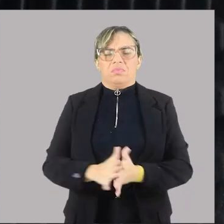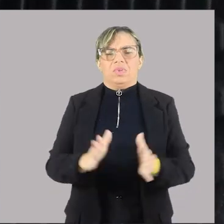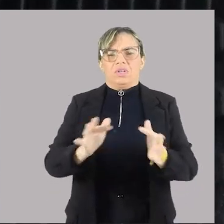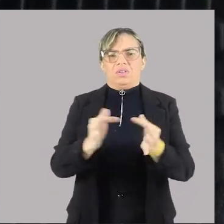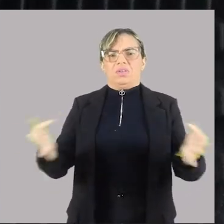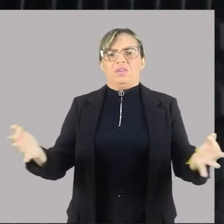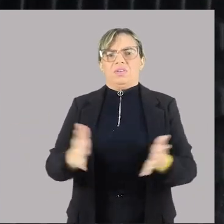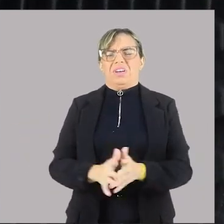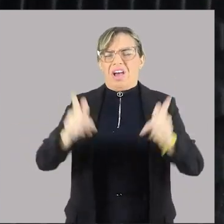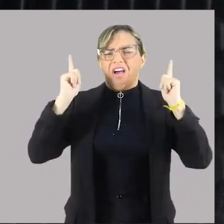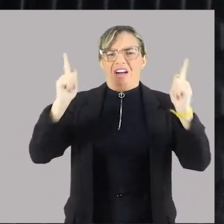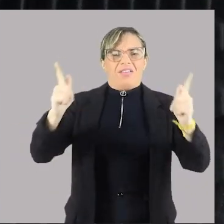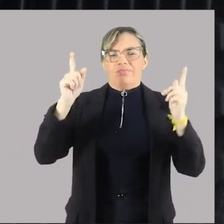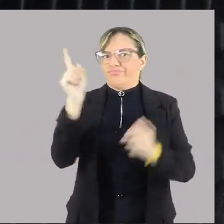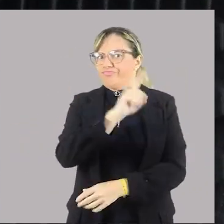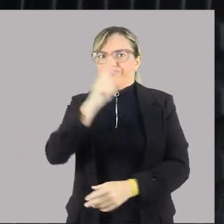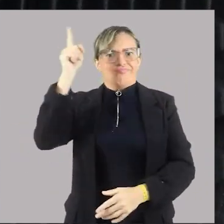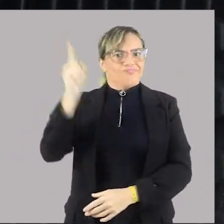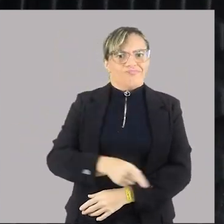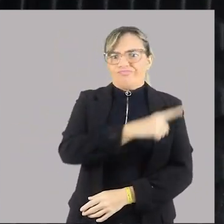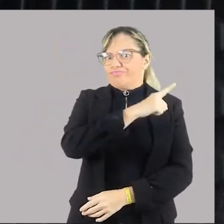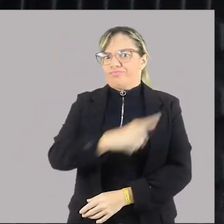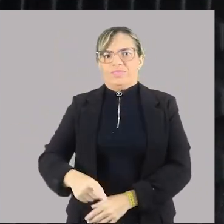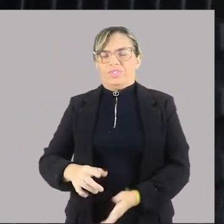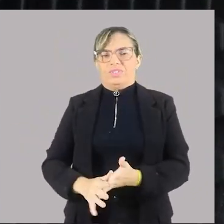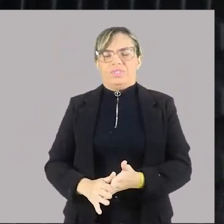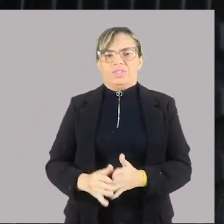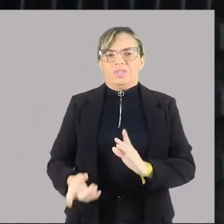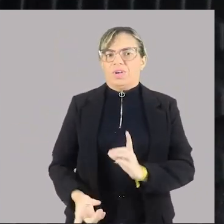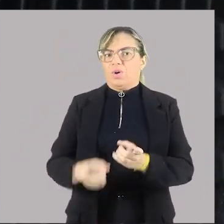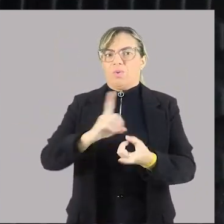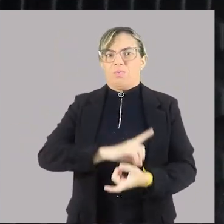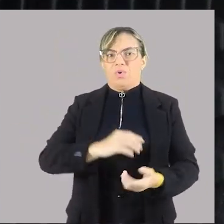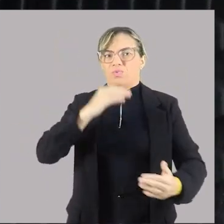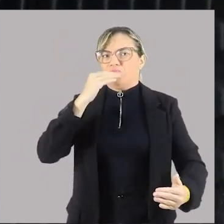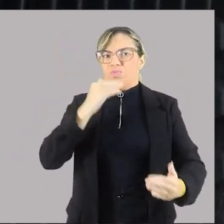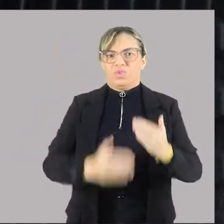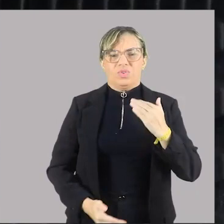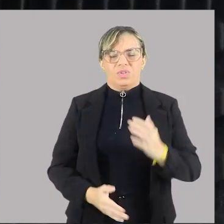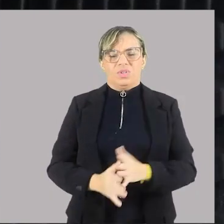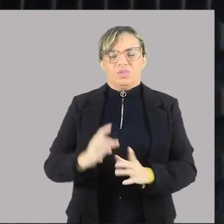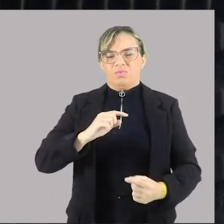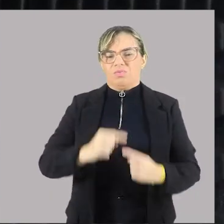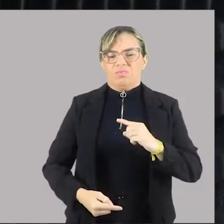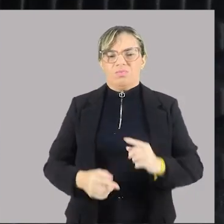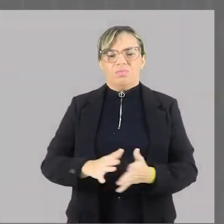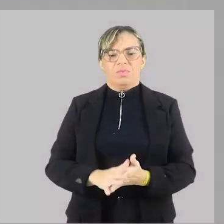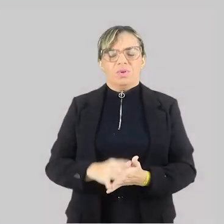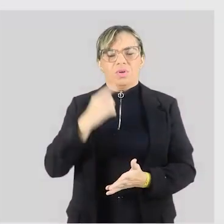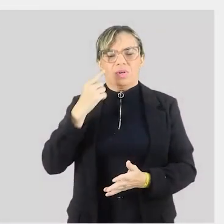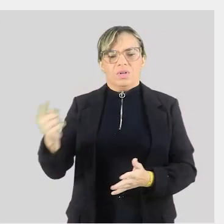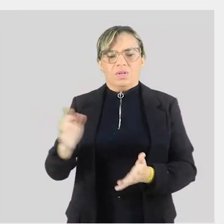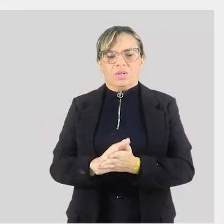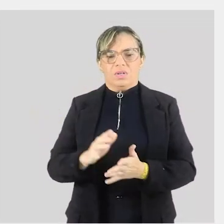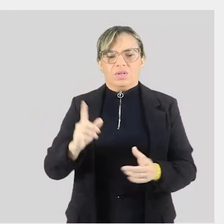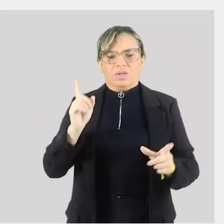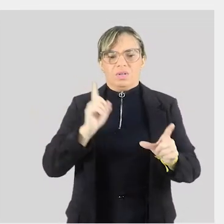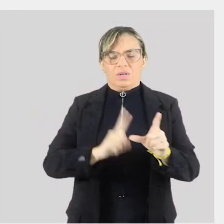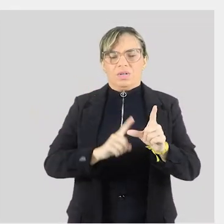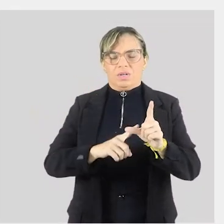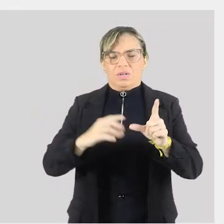permitir as greves? Pelo contrário, as greves eram proibidas durante a ditadura do Estado Novo. Olha só, a letra